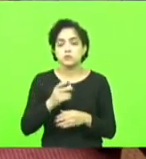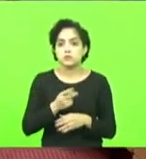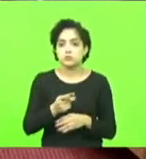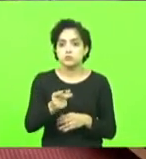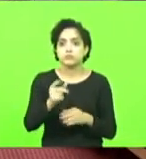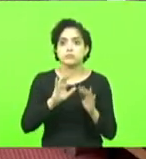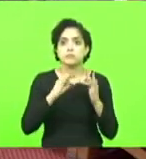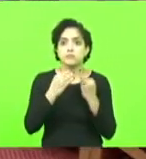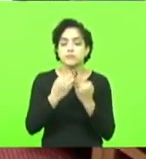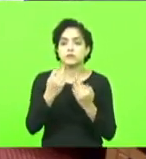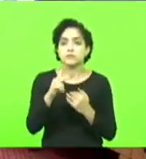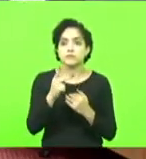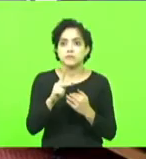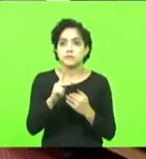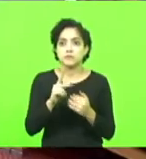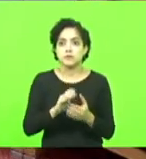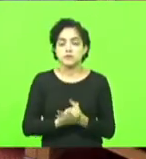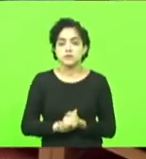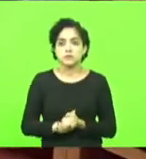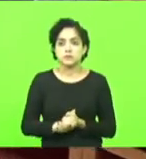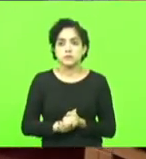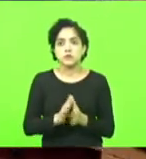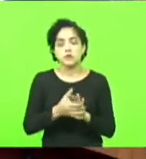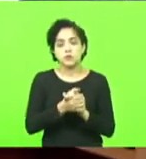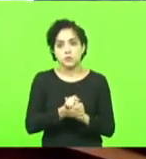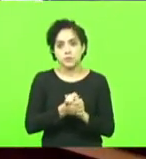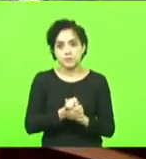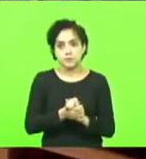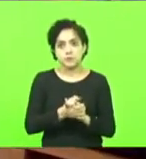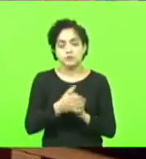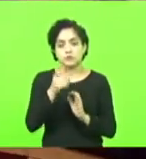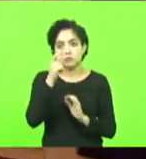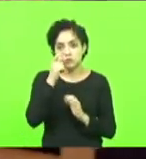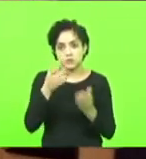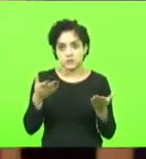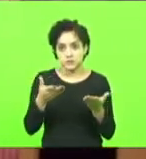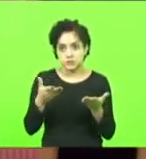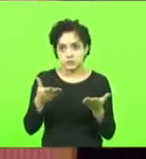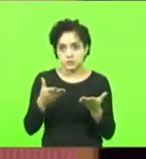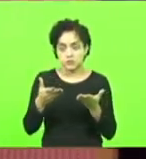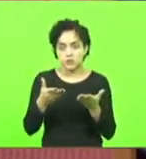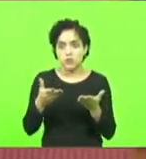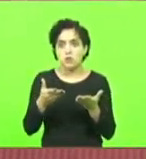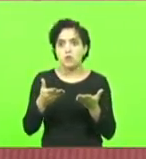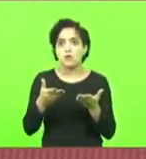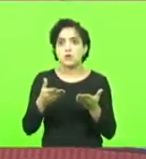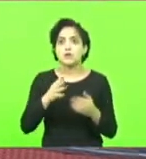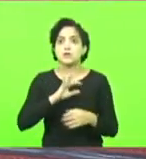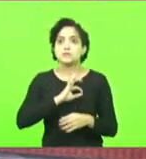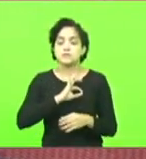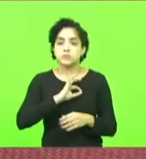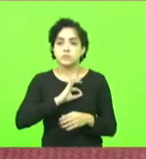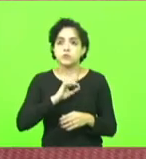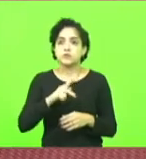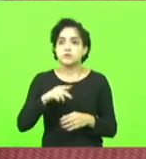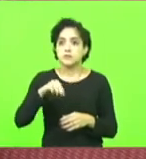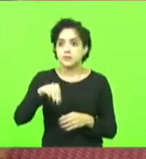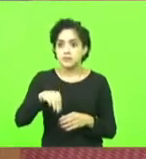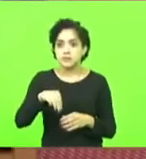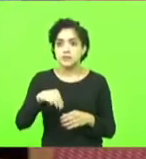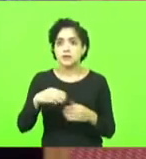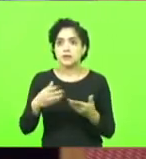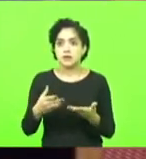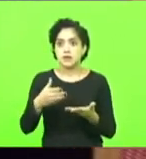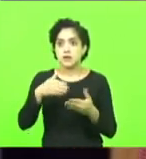família, para os seus. Cumprimentar a todos que nos assistem, o pessoal aqui da Polícia Militar.